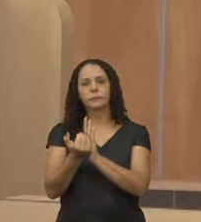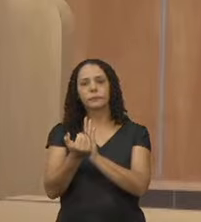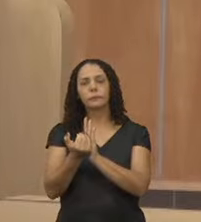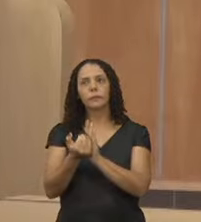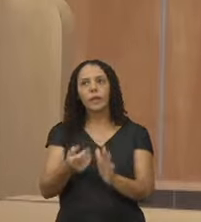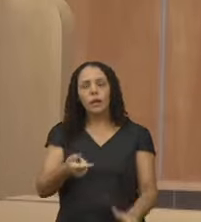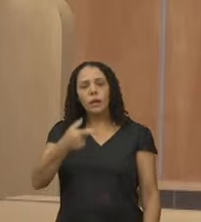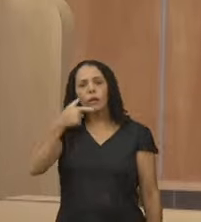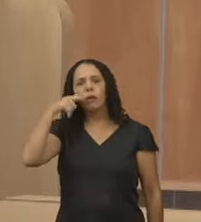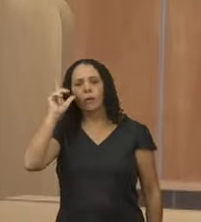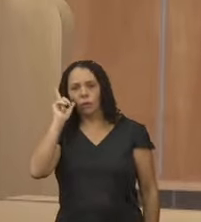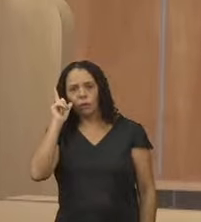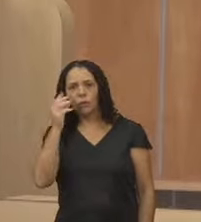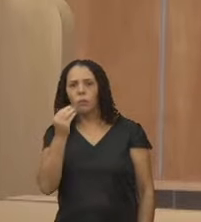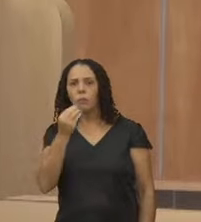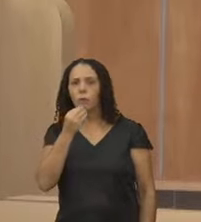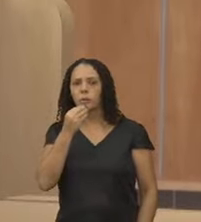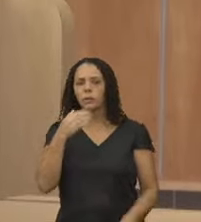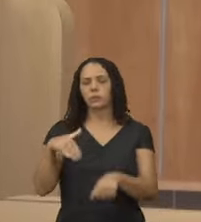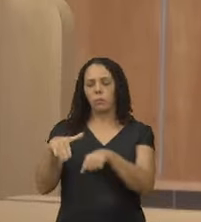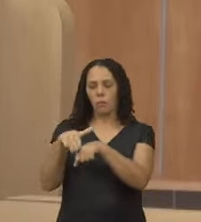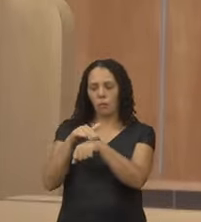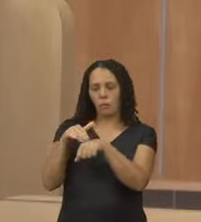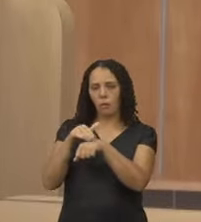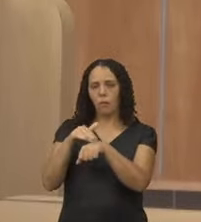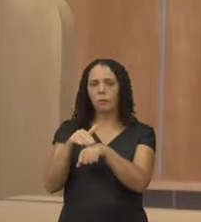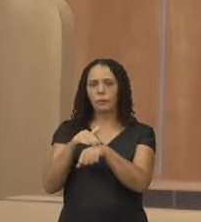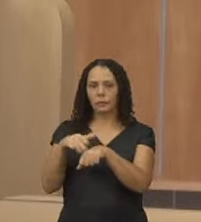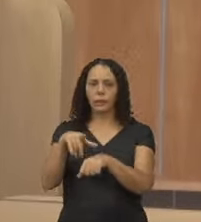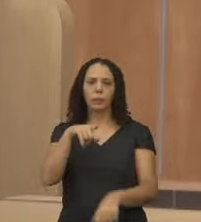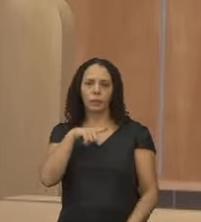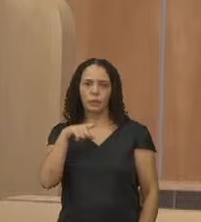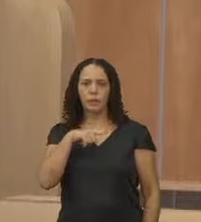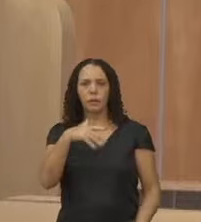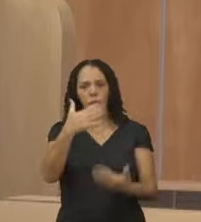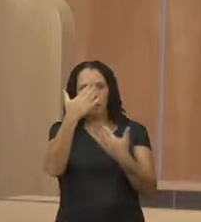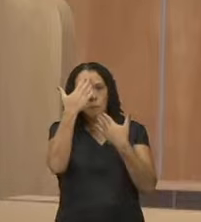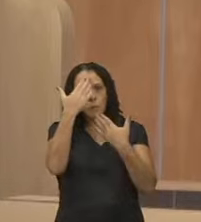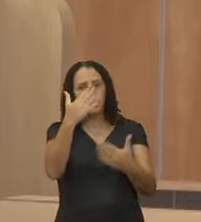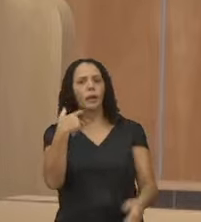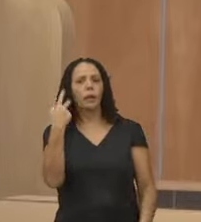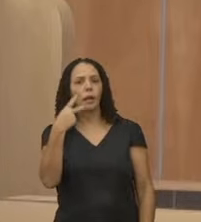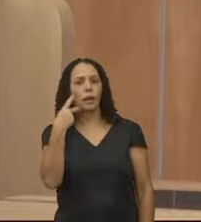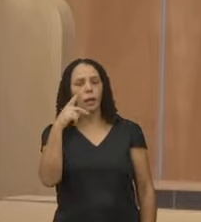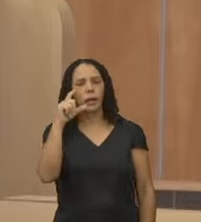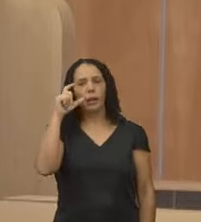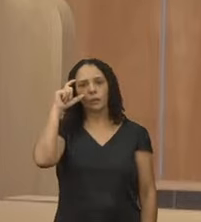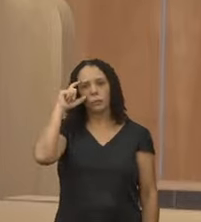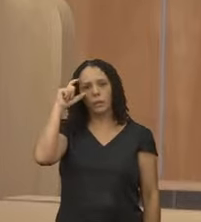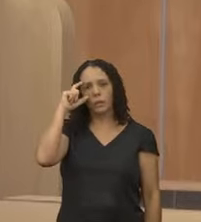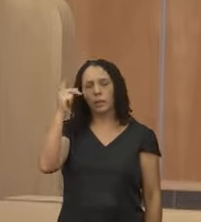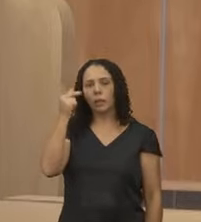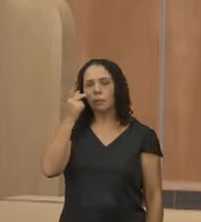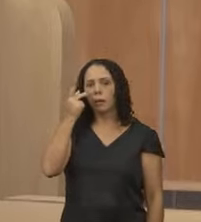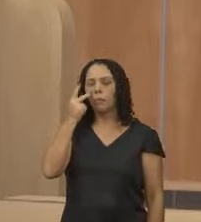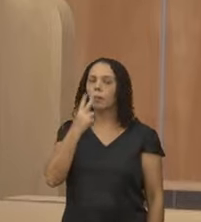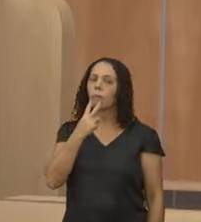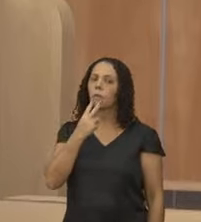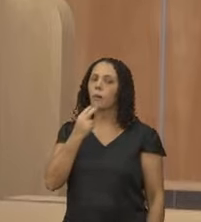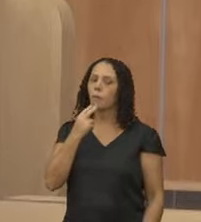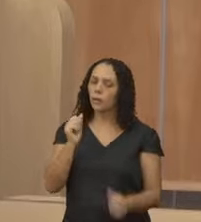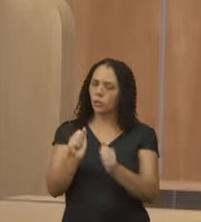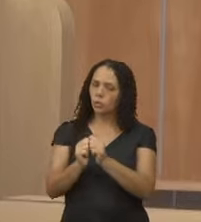Ontem a gente teve oportunidade de conversar, e eu quero aqui agradecer ao vereador Marcelo, ao vereador Paulinho, ao vereador Valmir, que juntos lá a